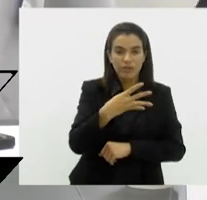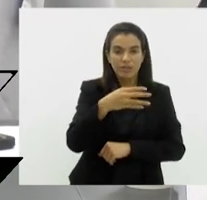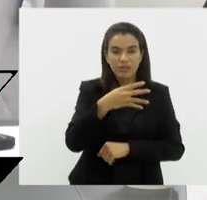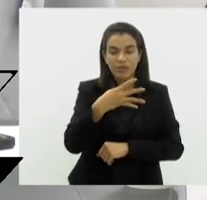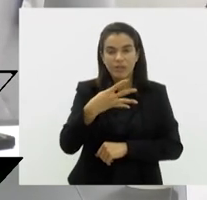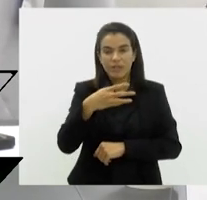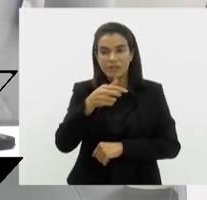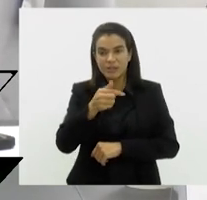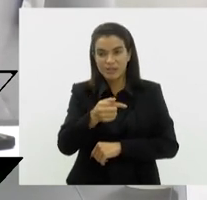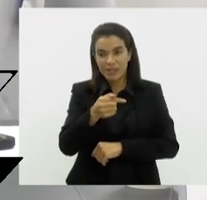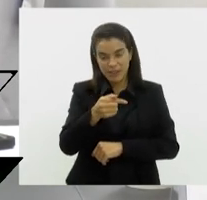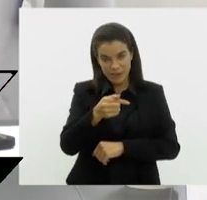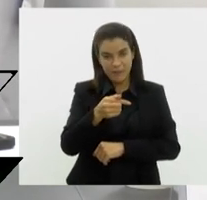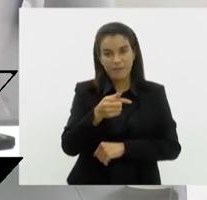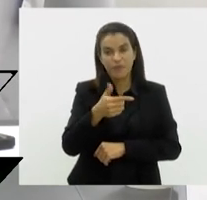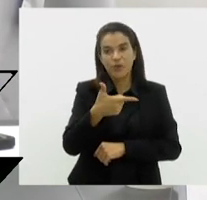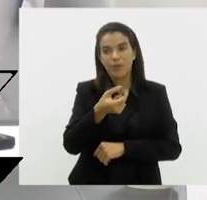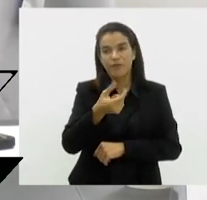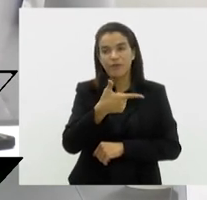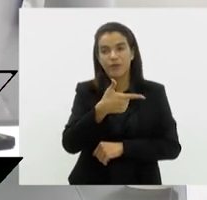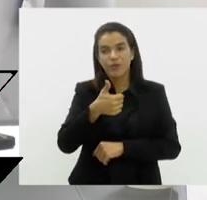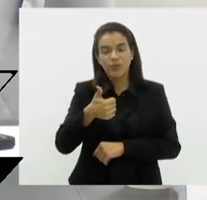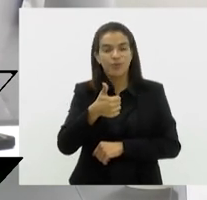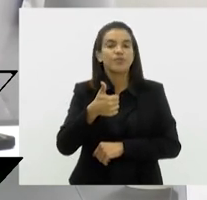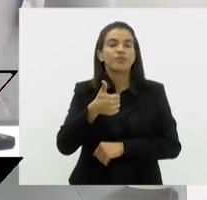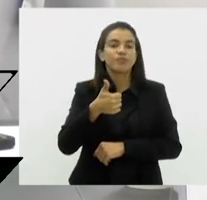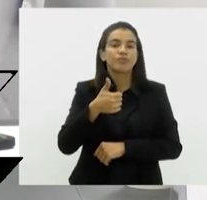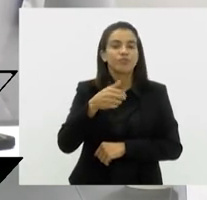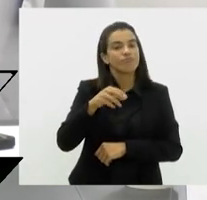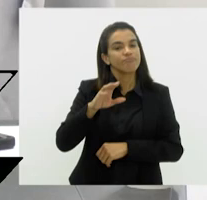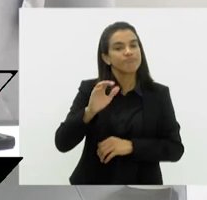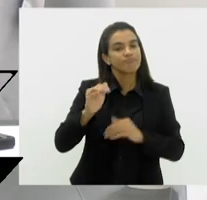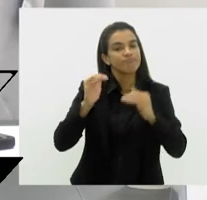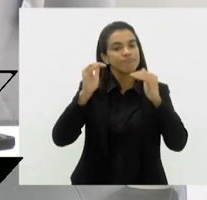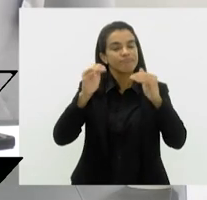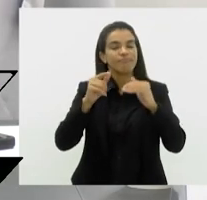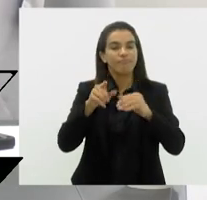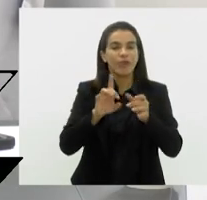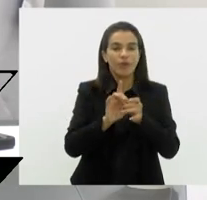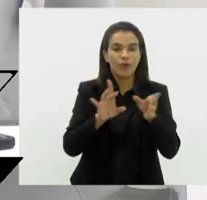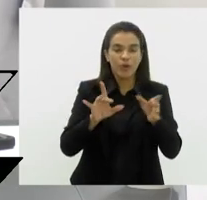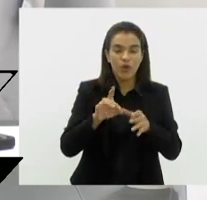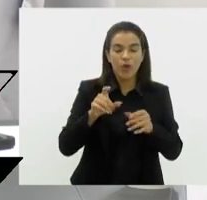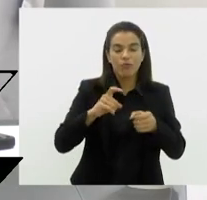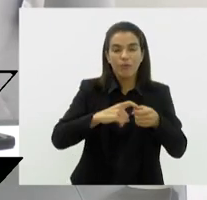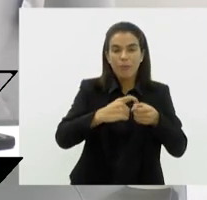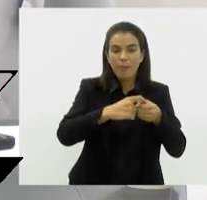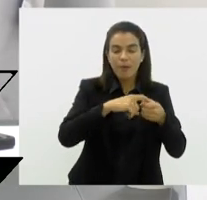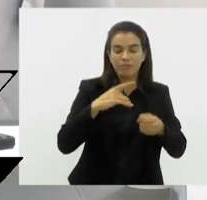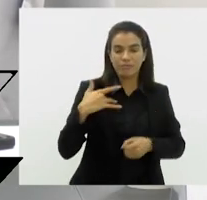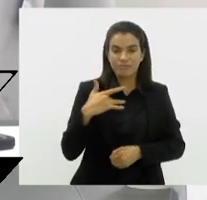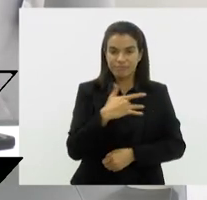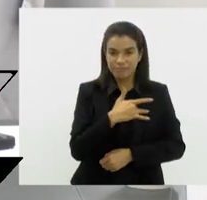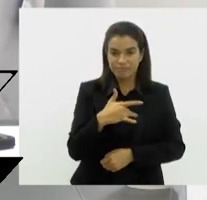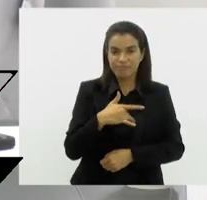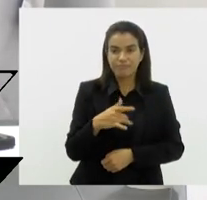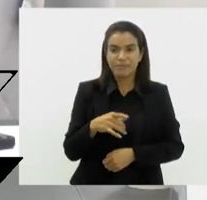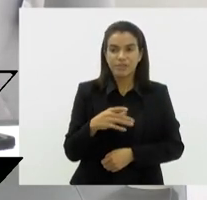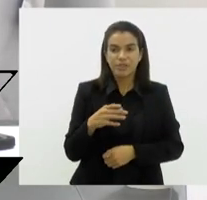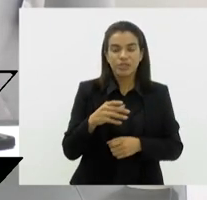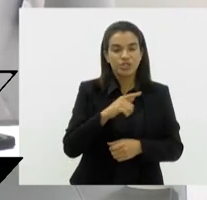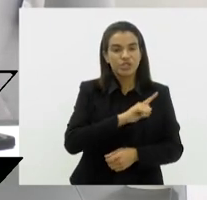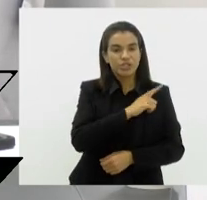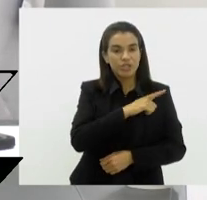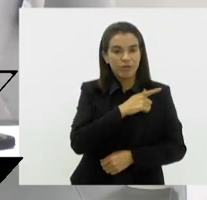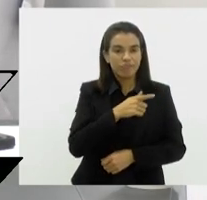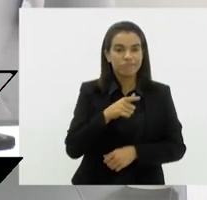9.447, 3 de novembro de 21, que autoriza o Poder Executivo a participar de consórcios intermunicipais de saúde e desenvolvimento em regime de gestão